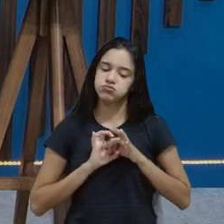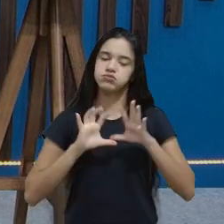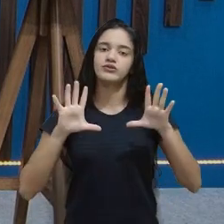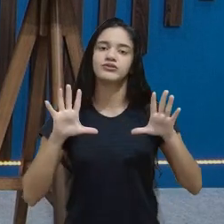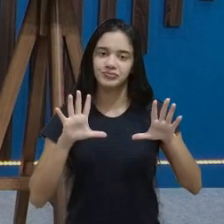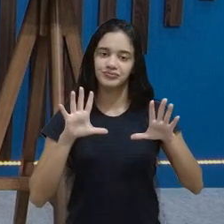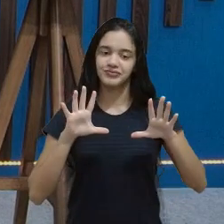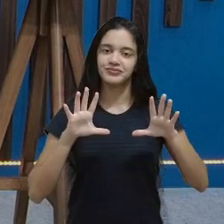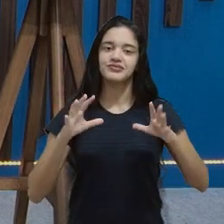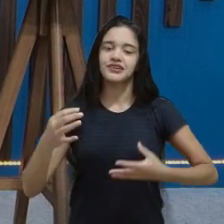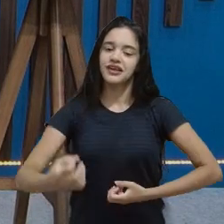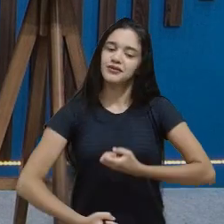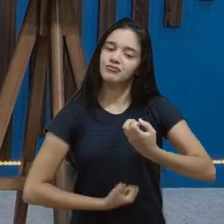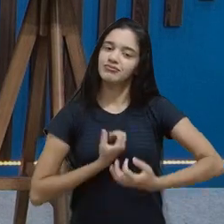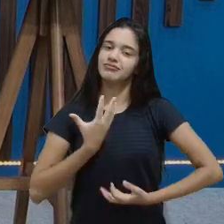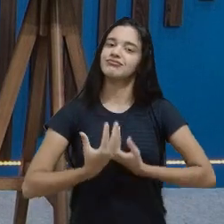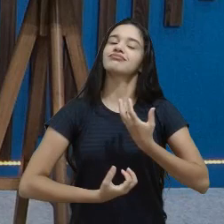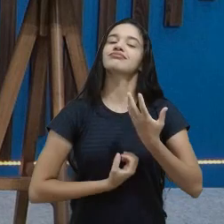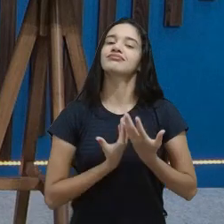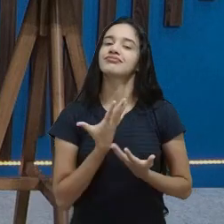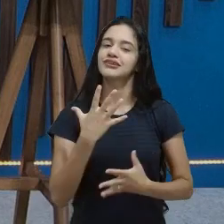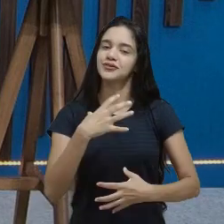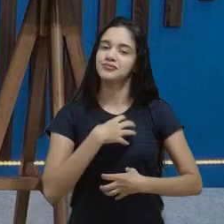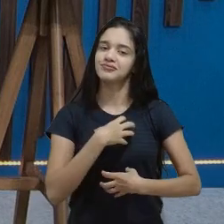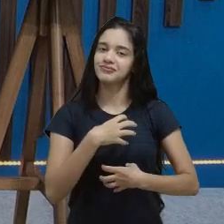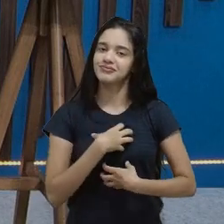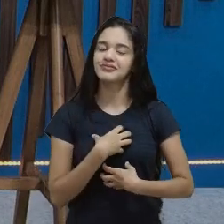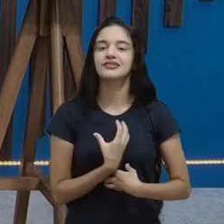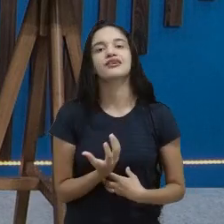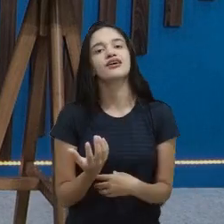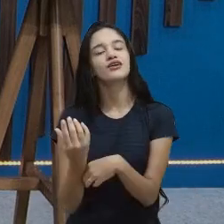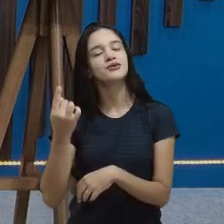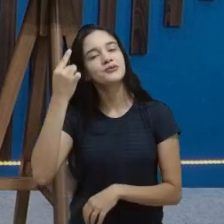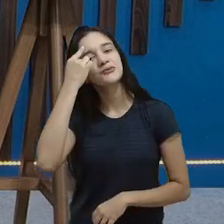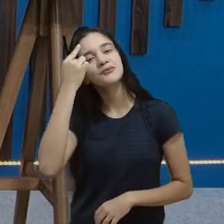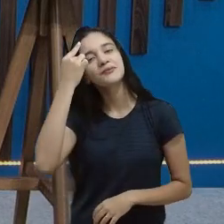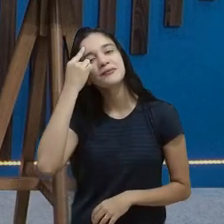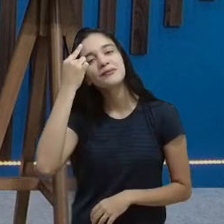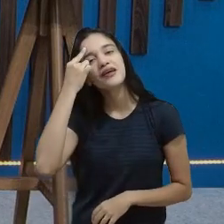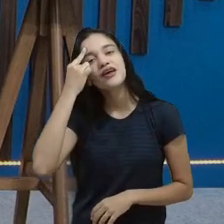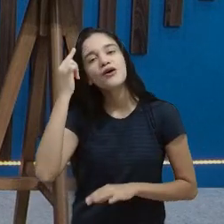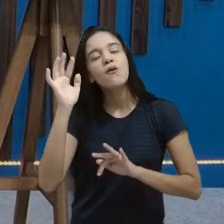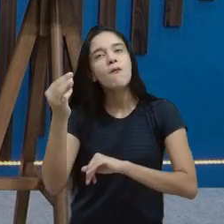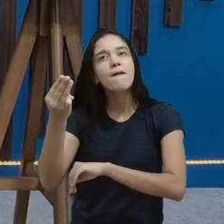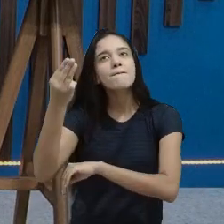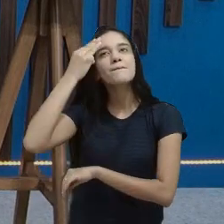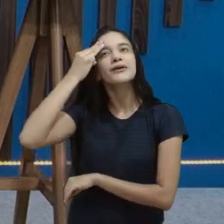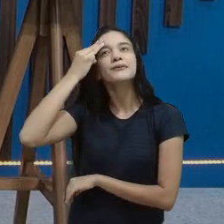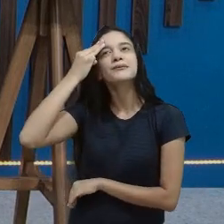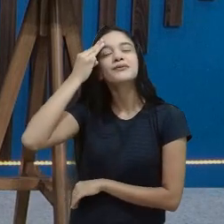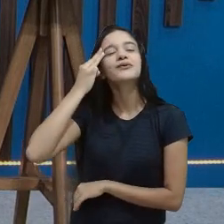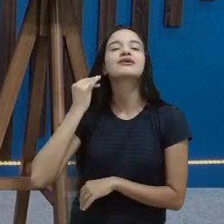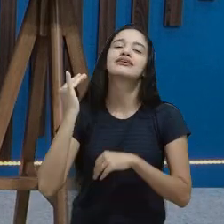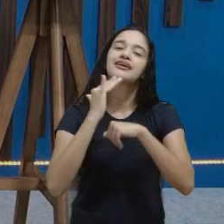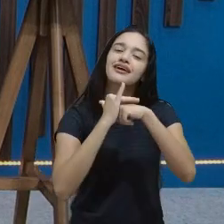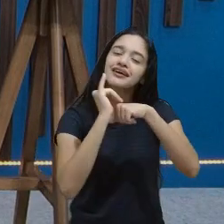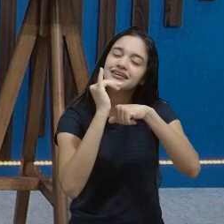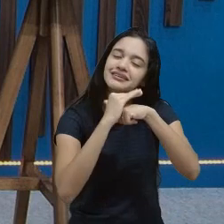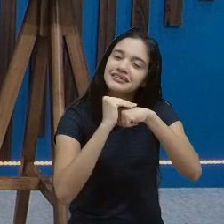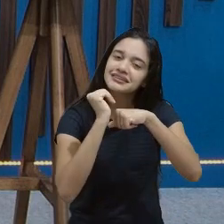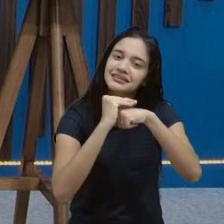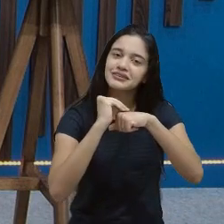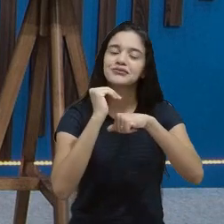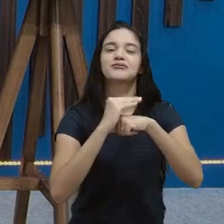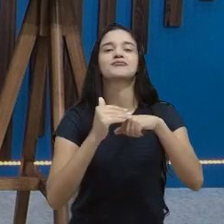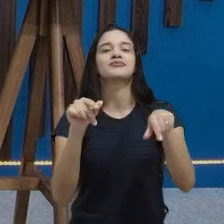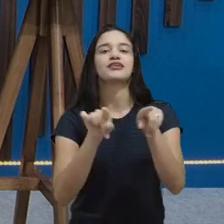seja, permita que seja gerado na sua mente, não é, uma memória, não é, com carinho,